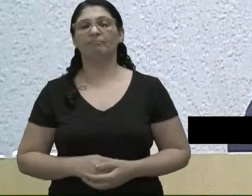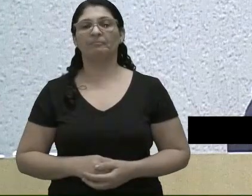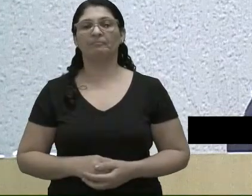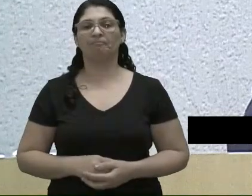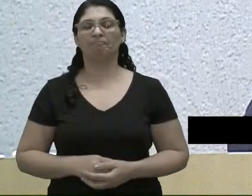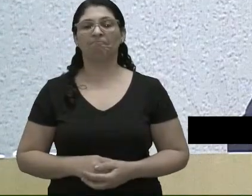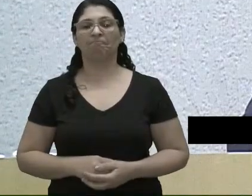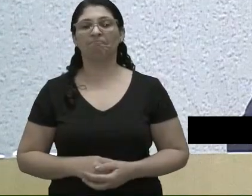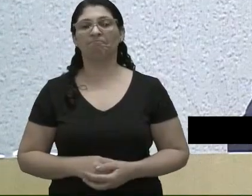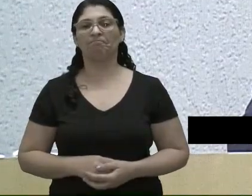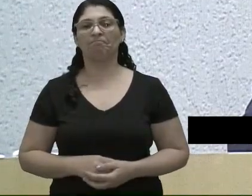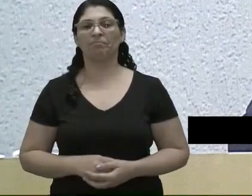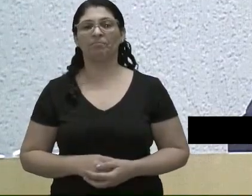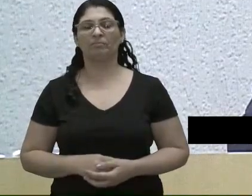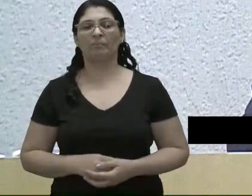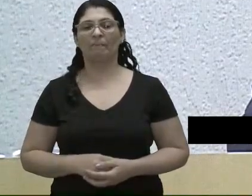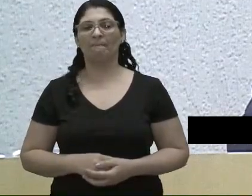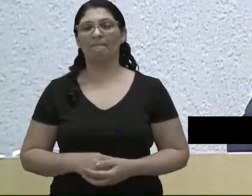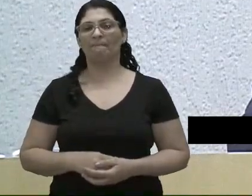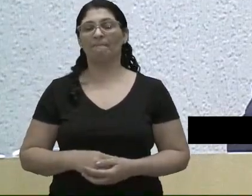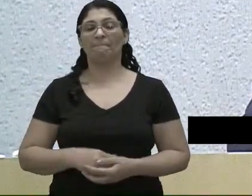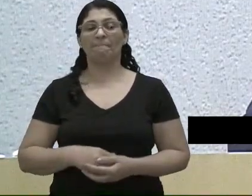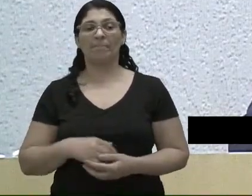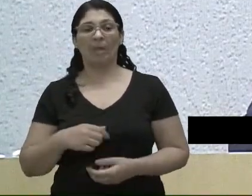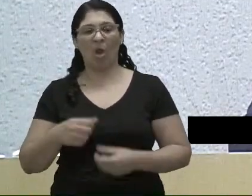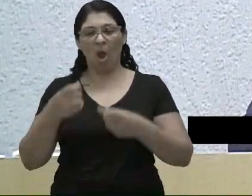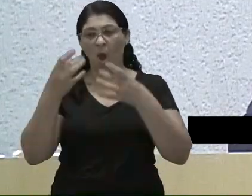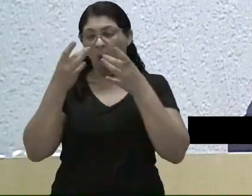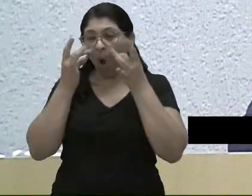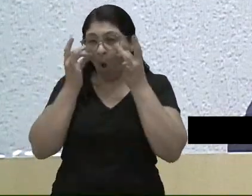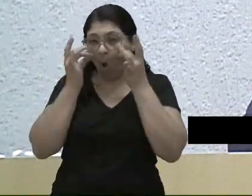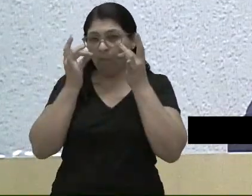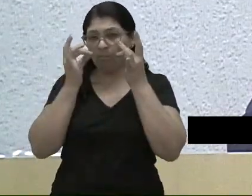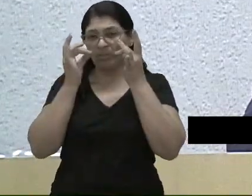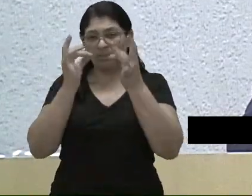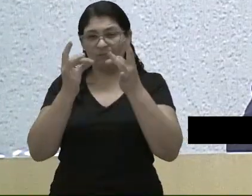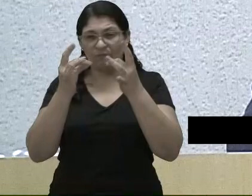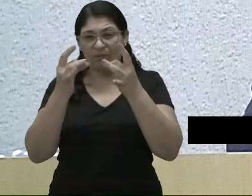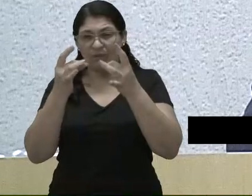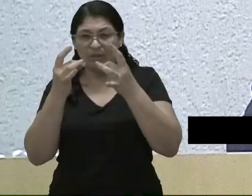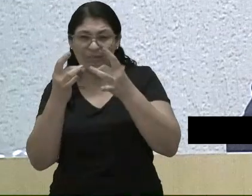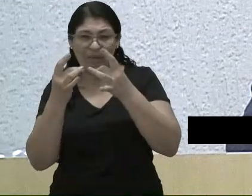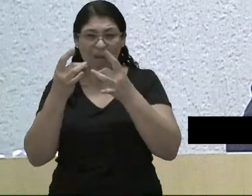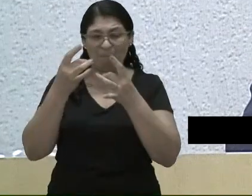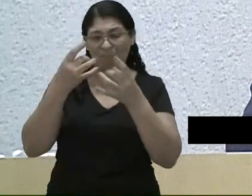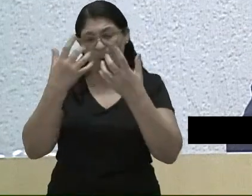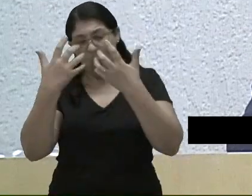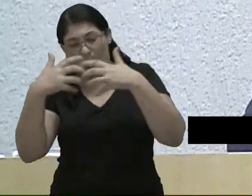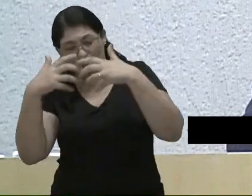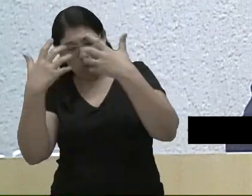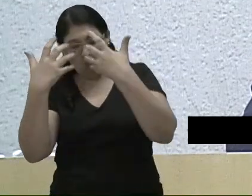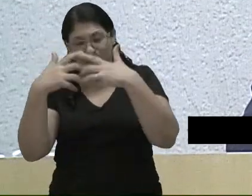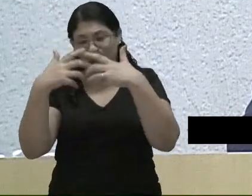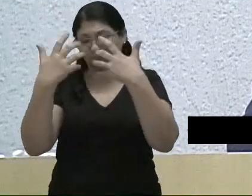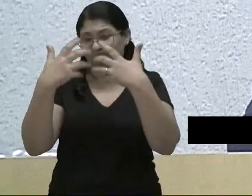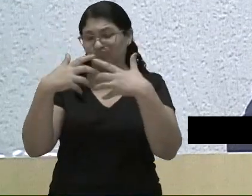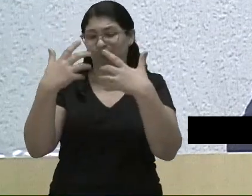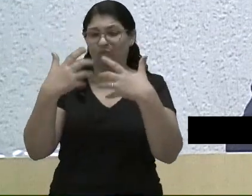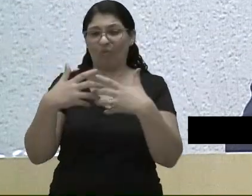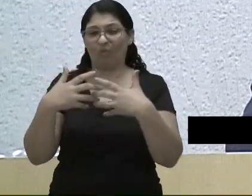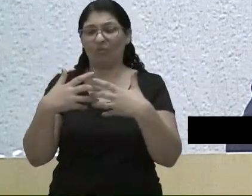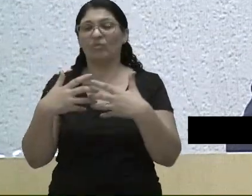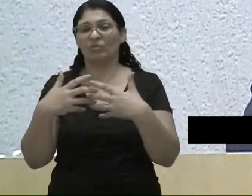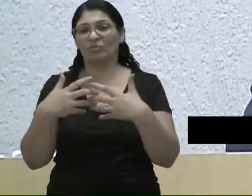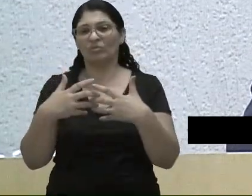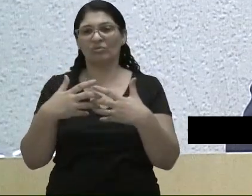confesso que a gente fazendo um mapa cronológico aqui, fica bem confuso entender essa dinâmica de toda essa prestação